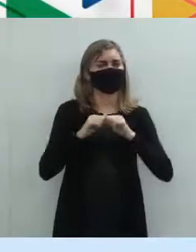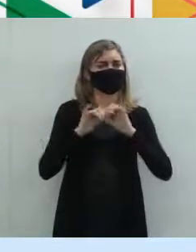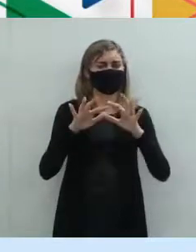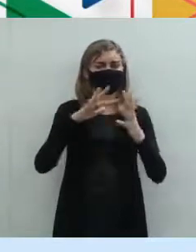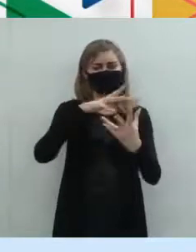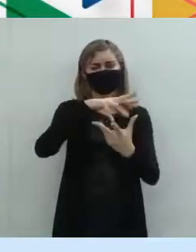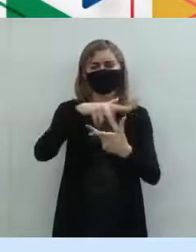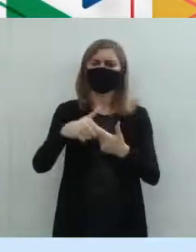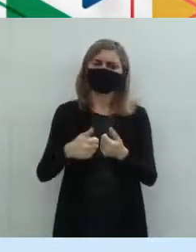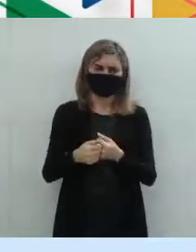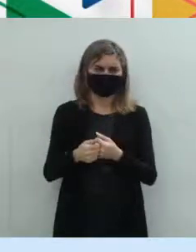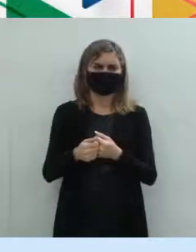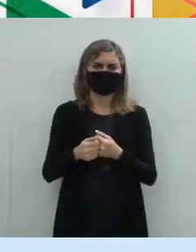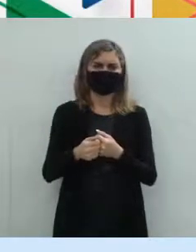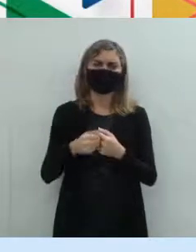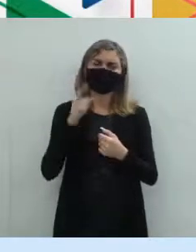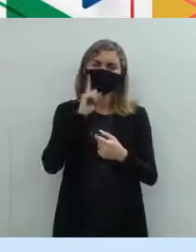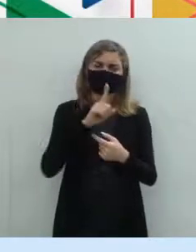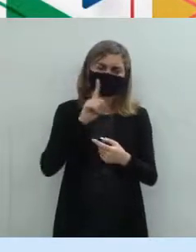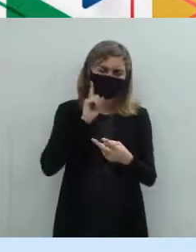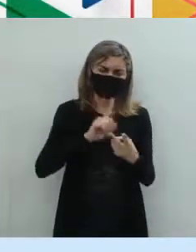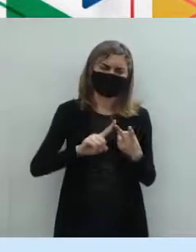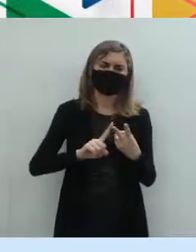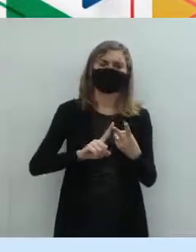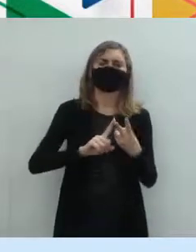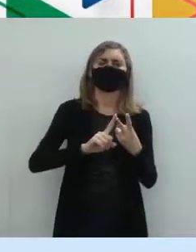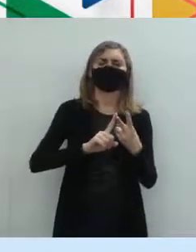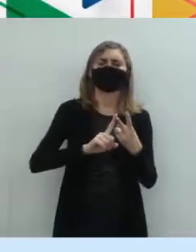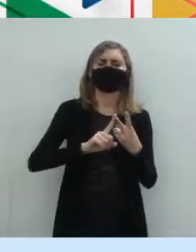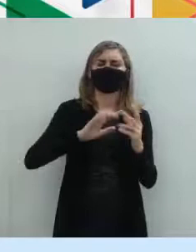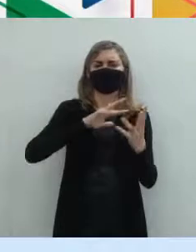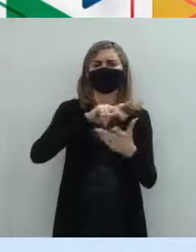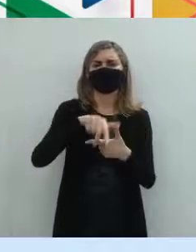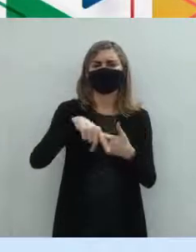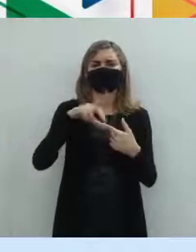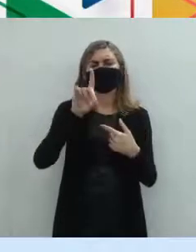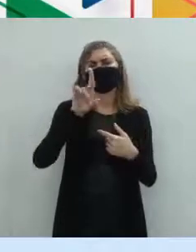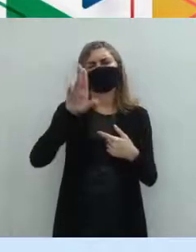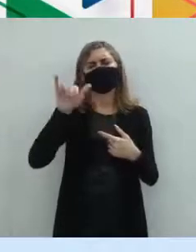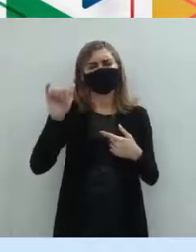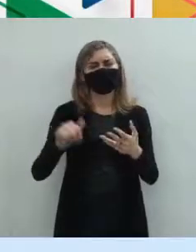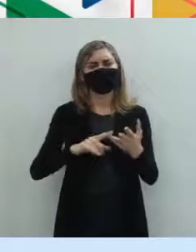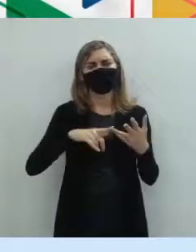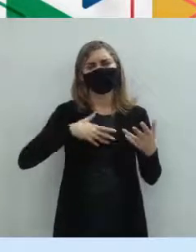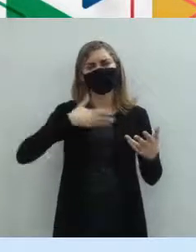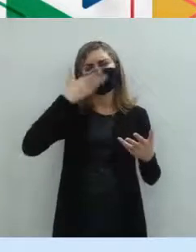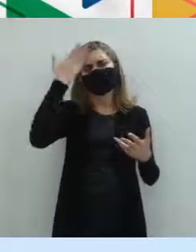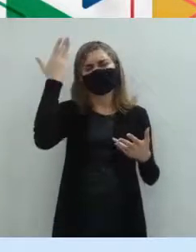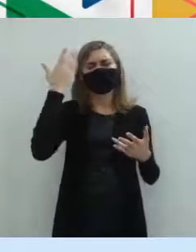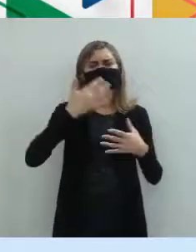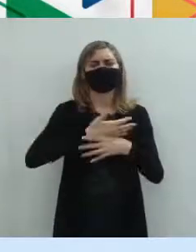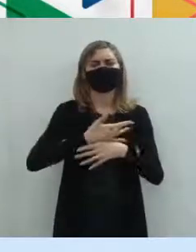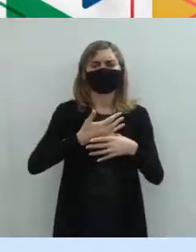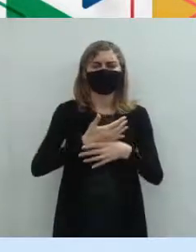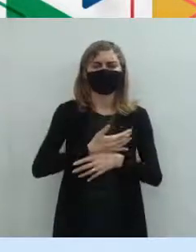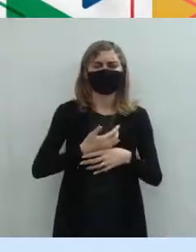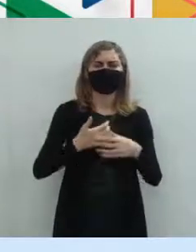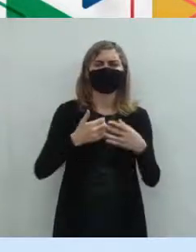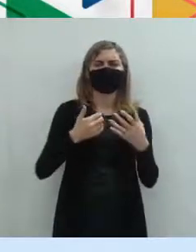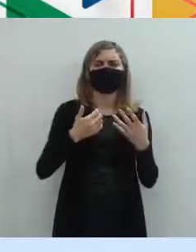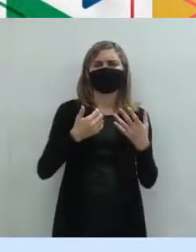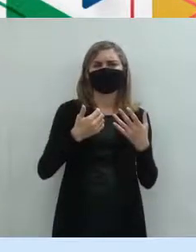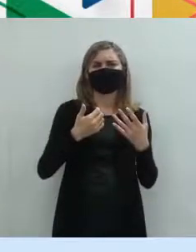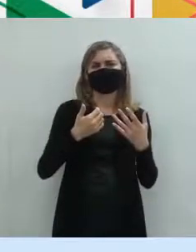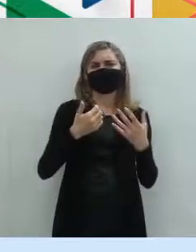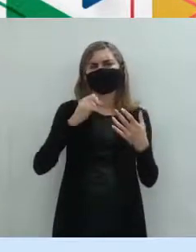pelo mundo, nos Estados Unidos da América, no Dubai, em Israel, na cidade de Ribeira Grande, lá na